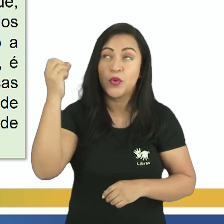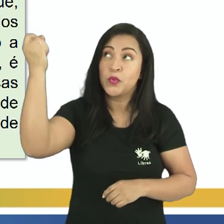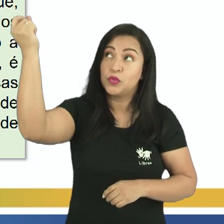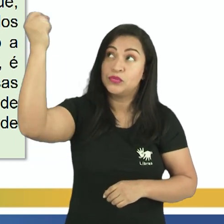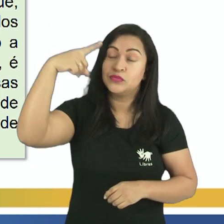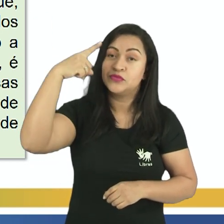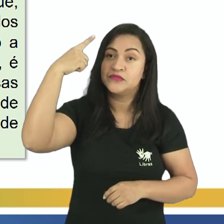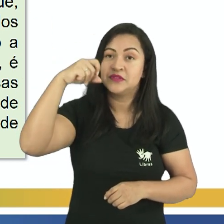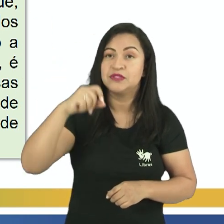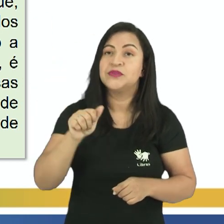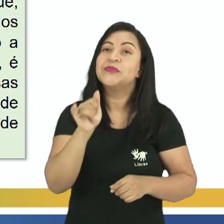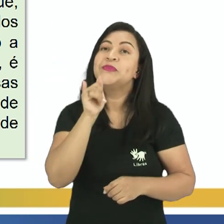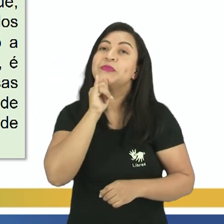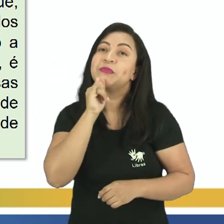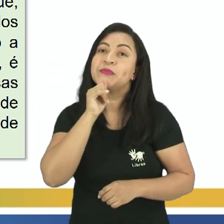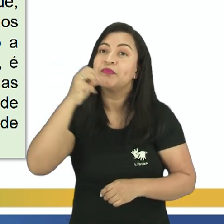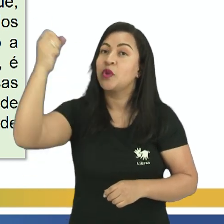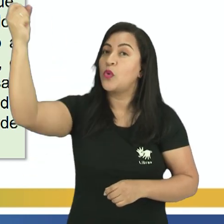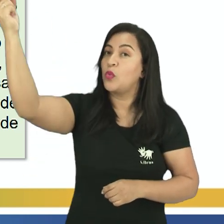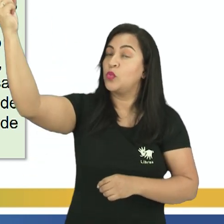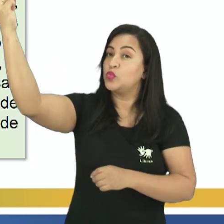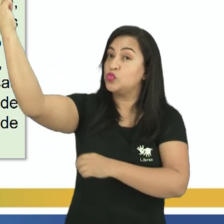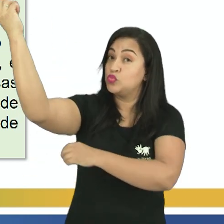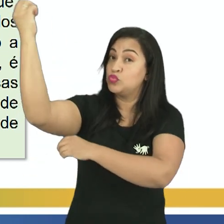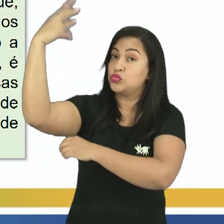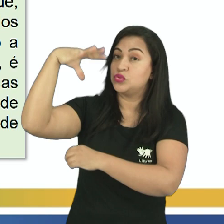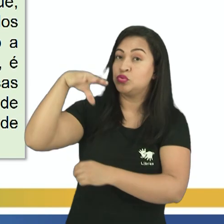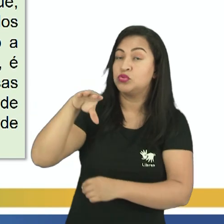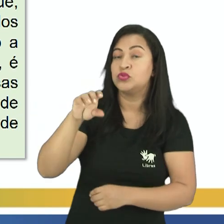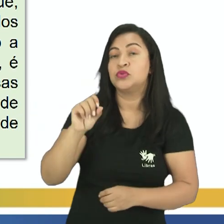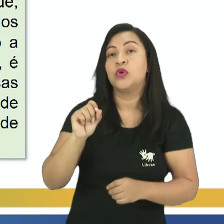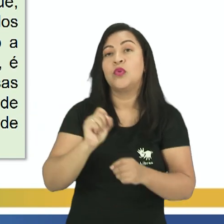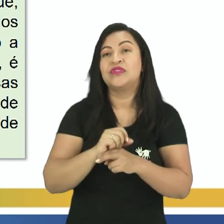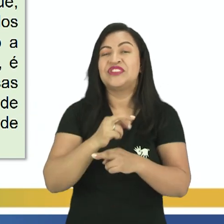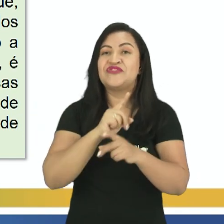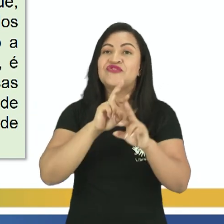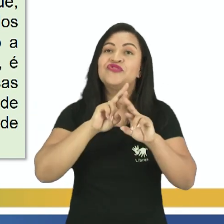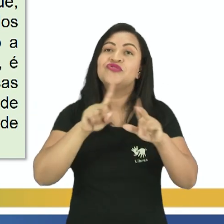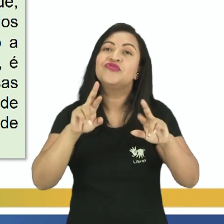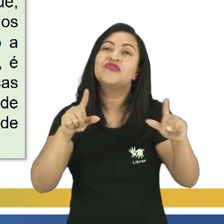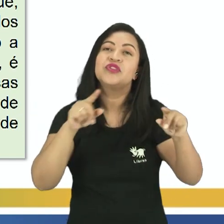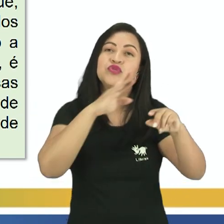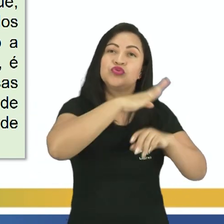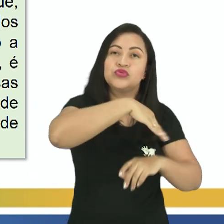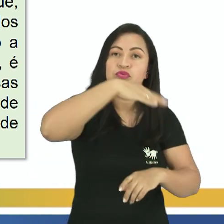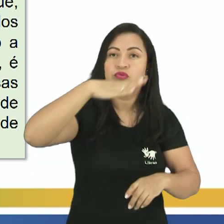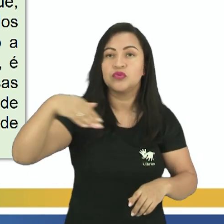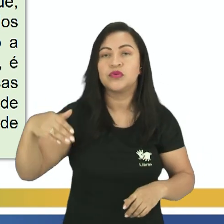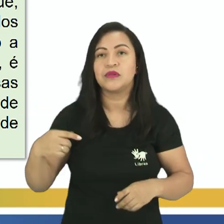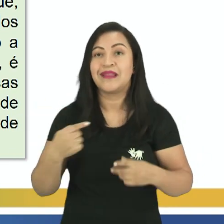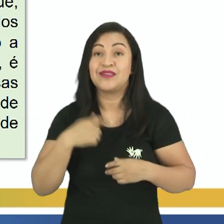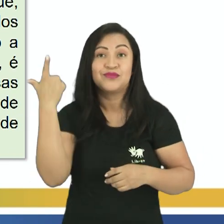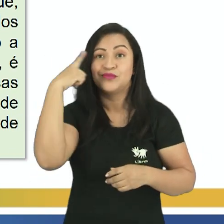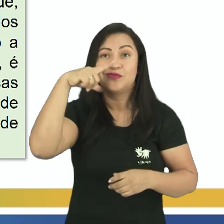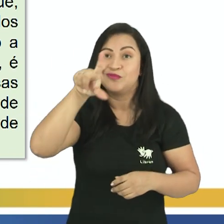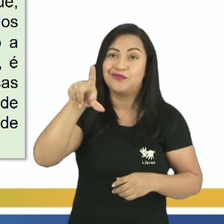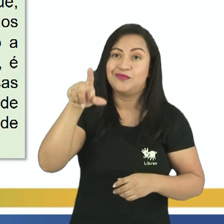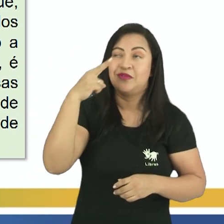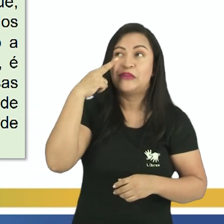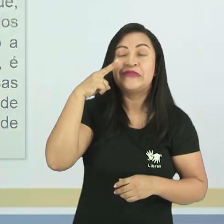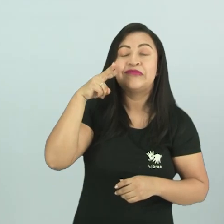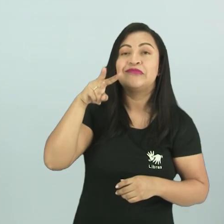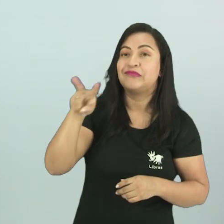Sol, ele emite luz com diversos comprimentos de onda que juntos não são percebidos pelo olho humano. A gente